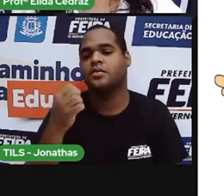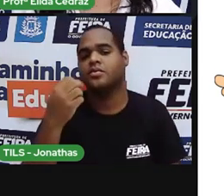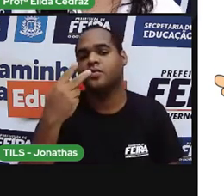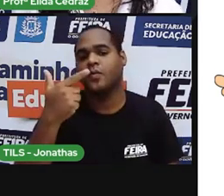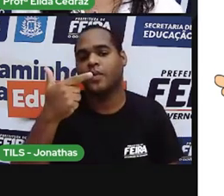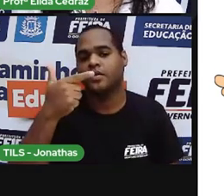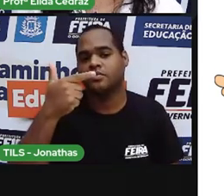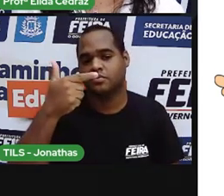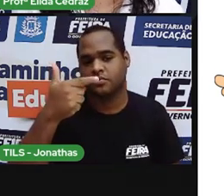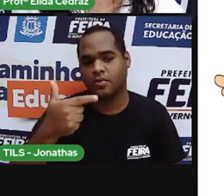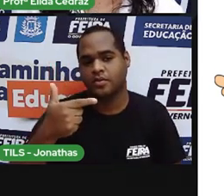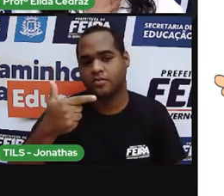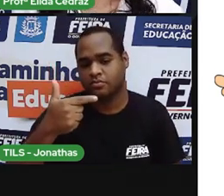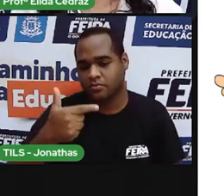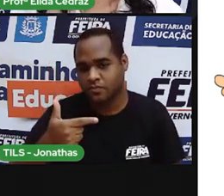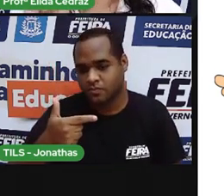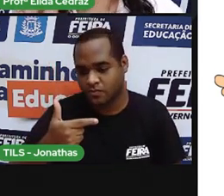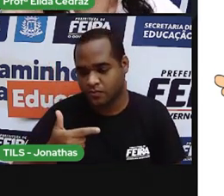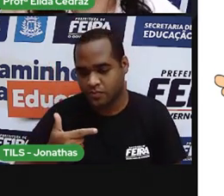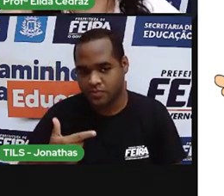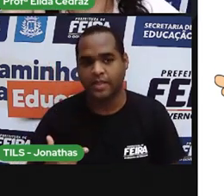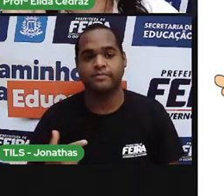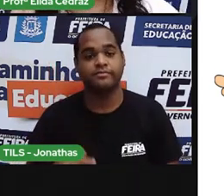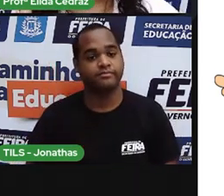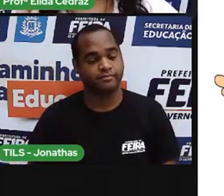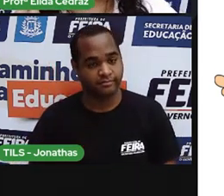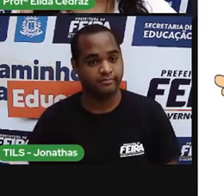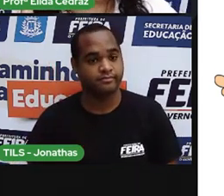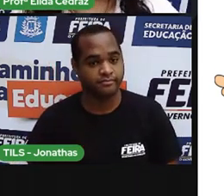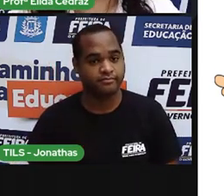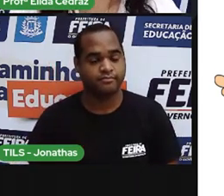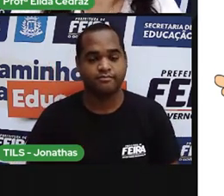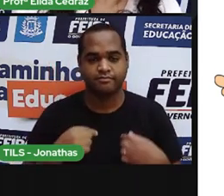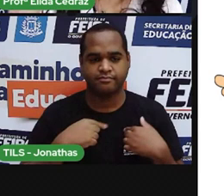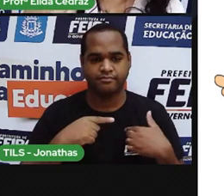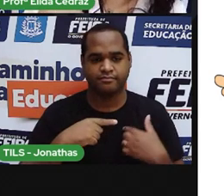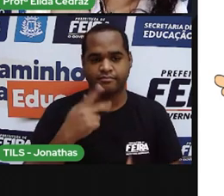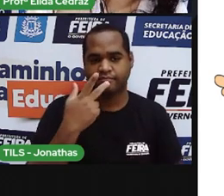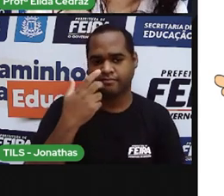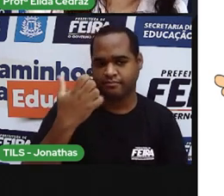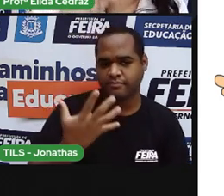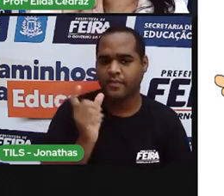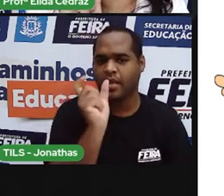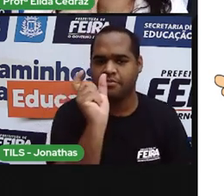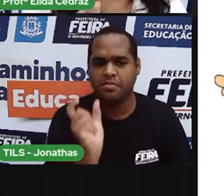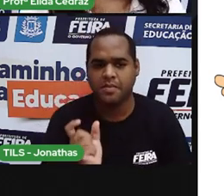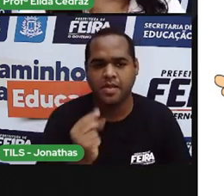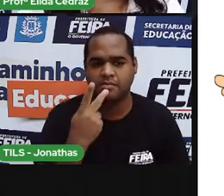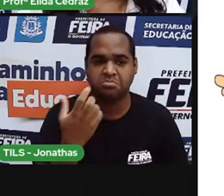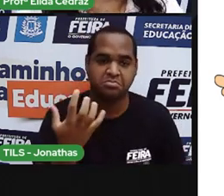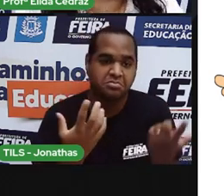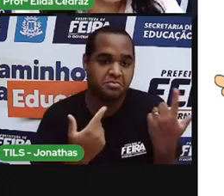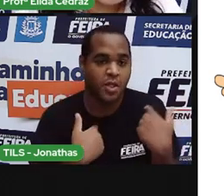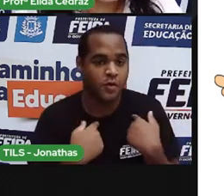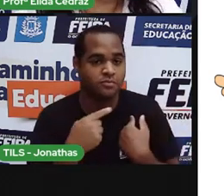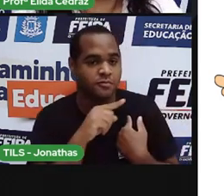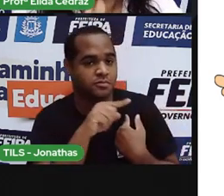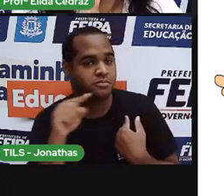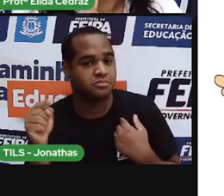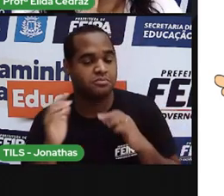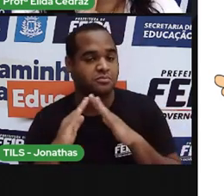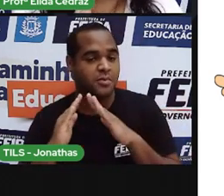sílabas cada uma. Foi a quantidade de vezes que eu e vocês aí em